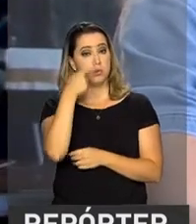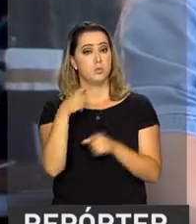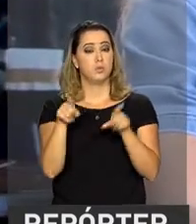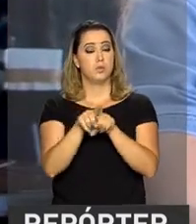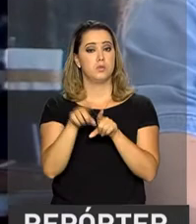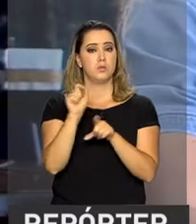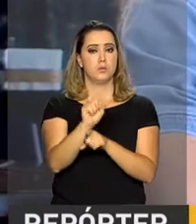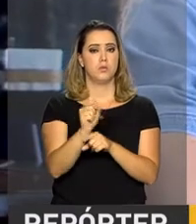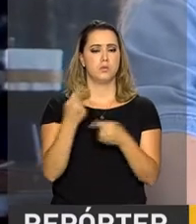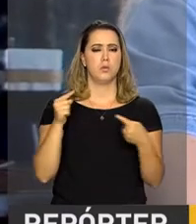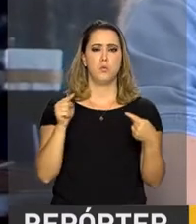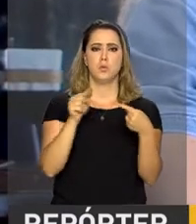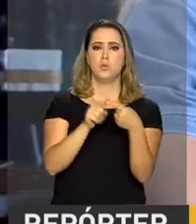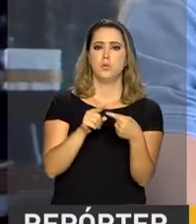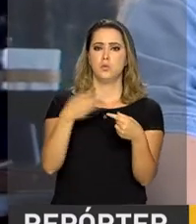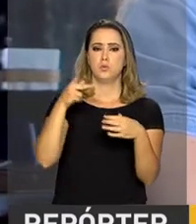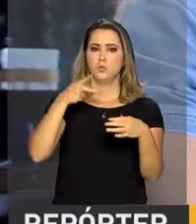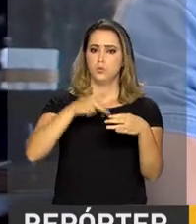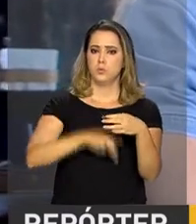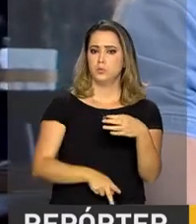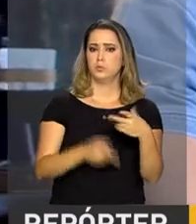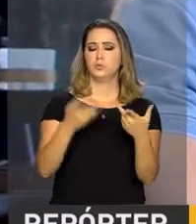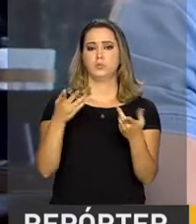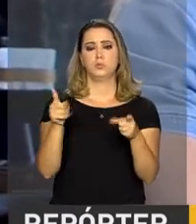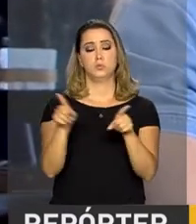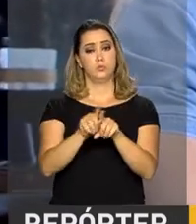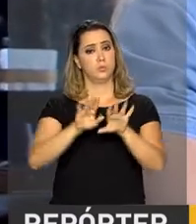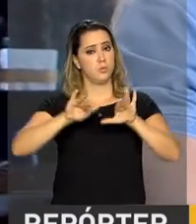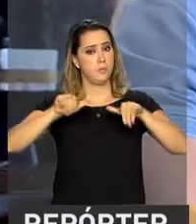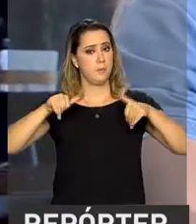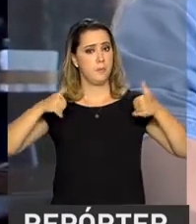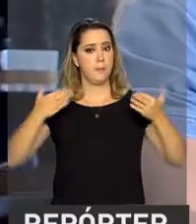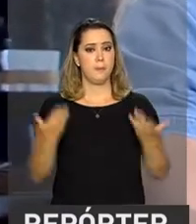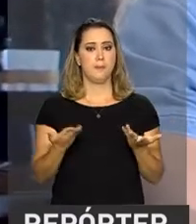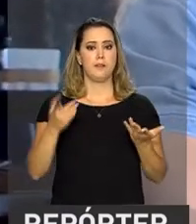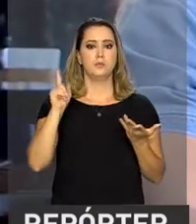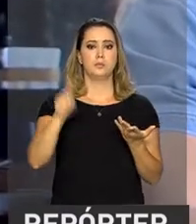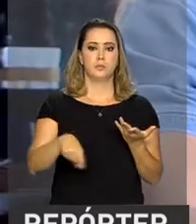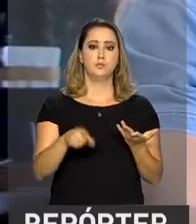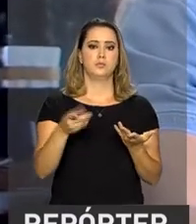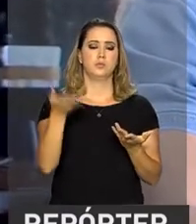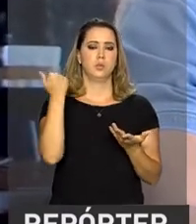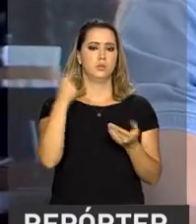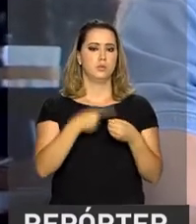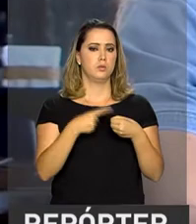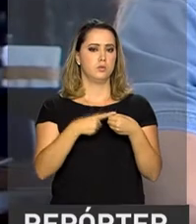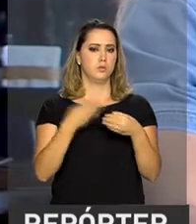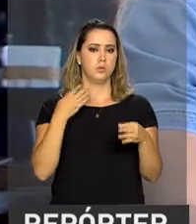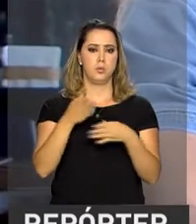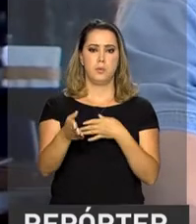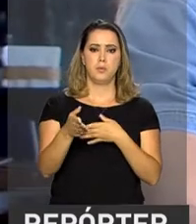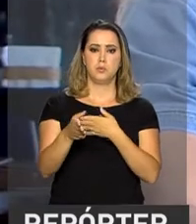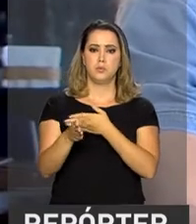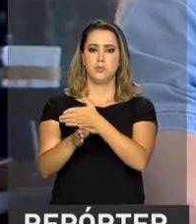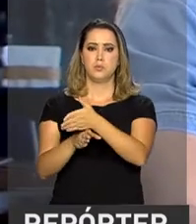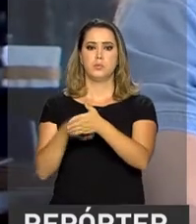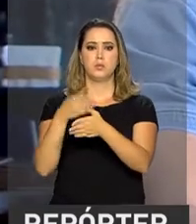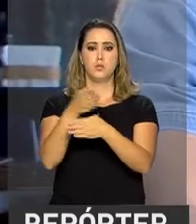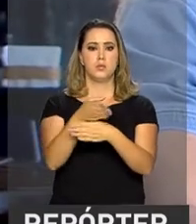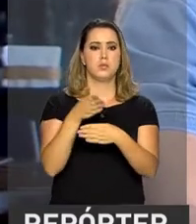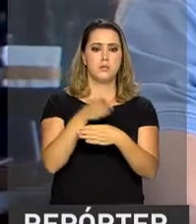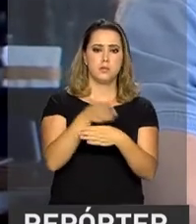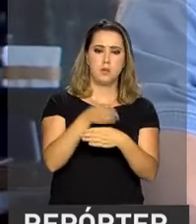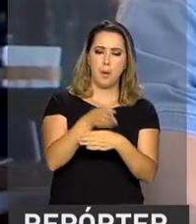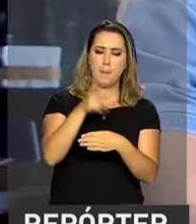ligada ao segmento de petróleo e é uma cidade é que ao invadir duas né com profissionais